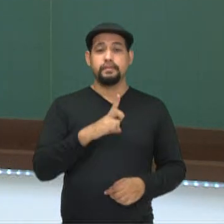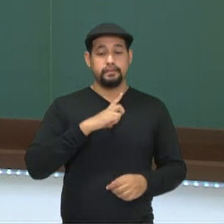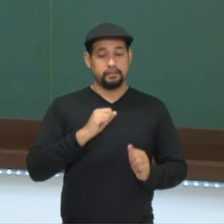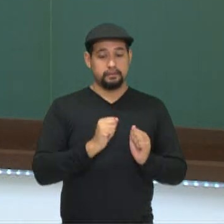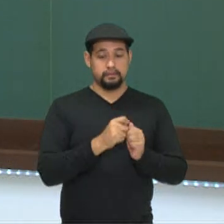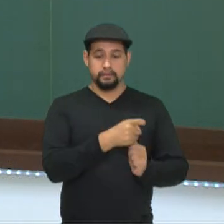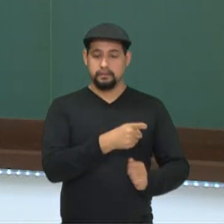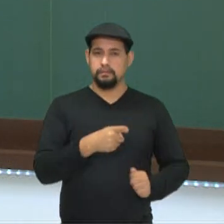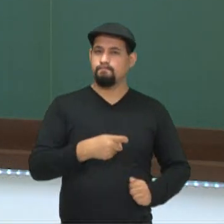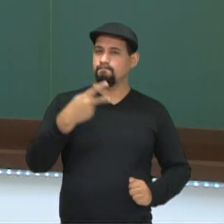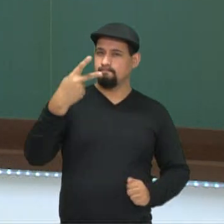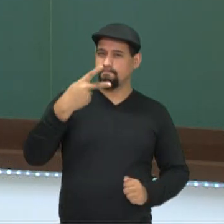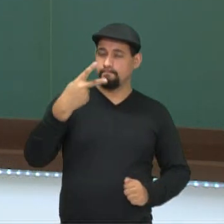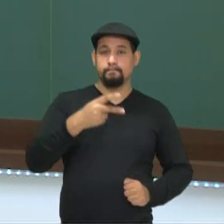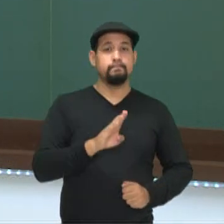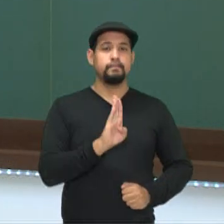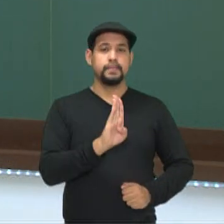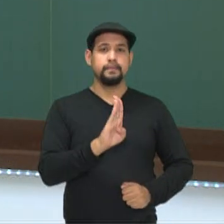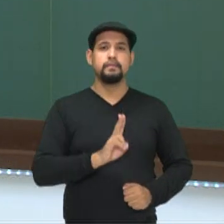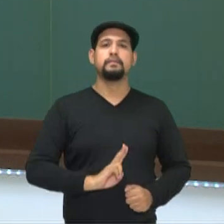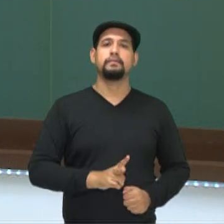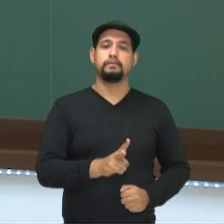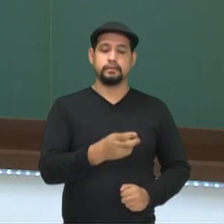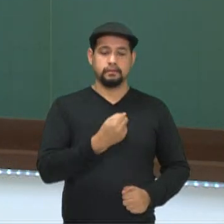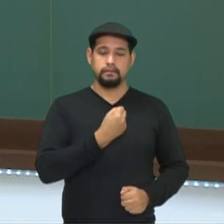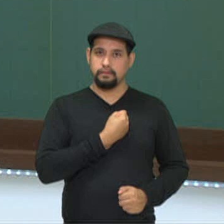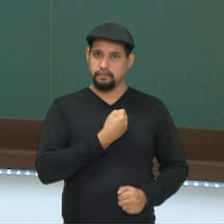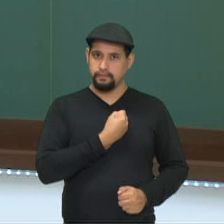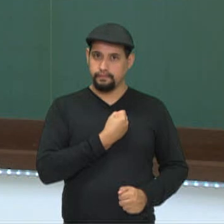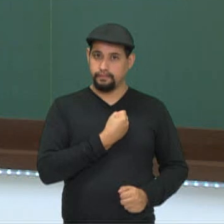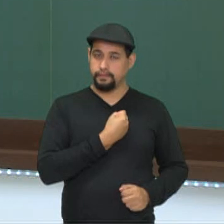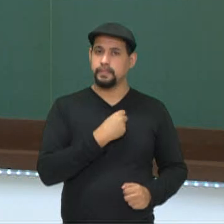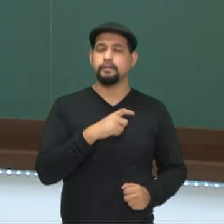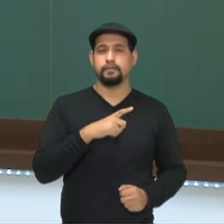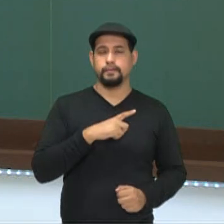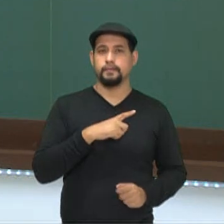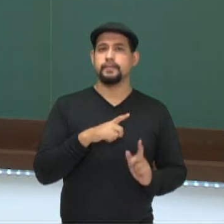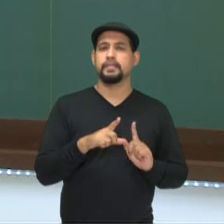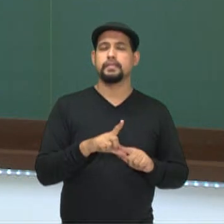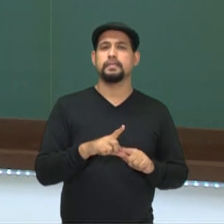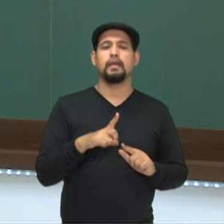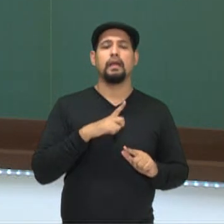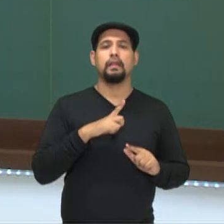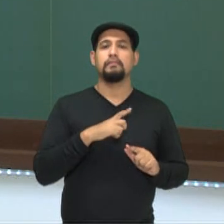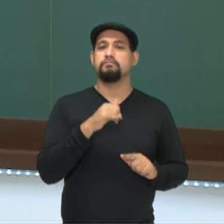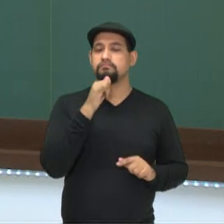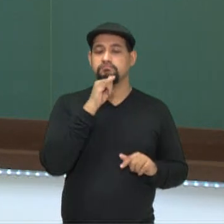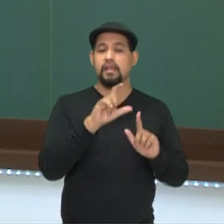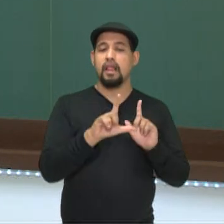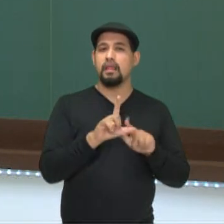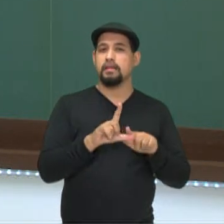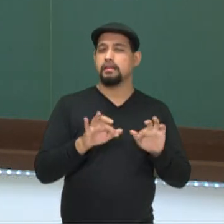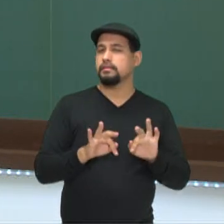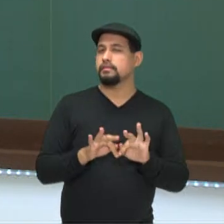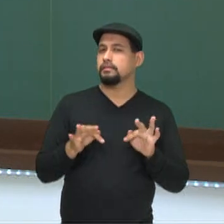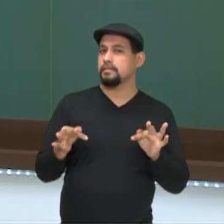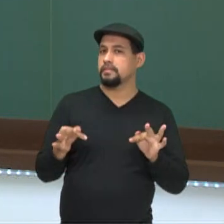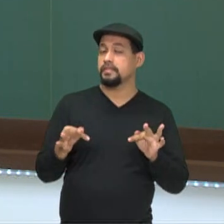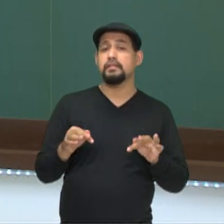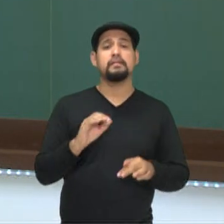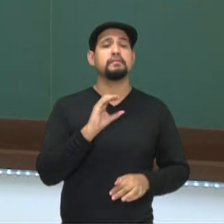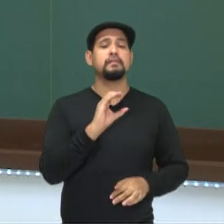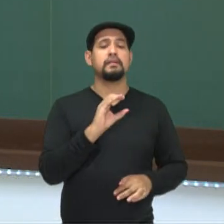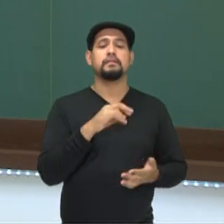o x ao quadrado, B é sempre o número com o sinal, tá? Que acompanham a letra simples e